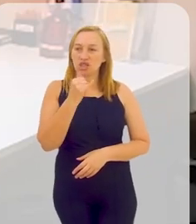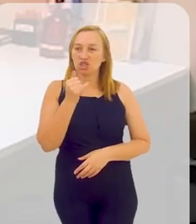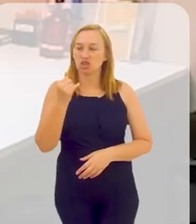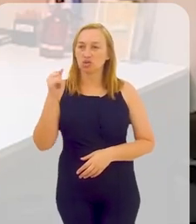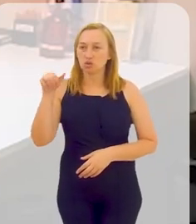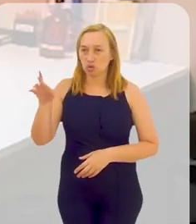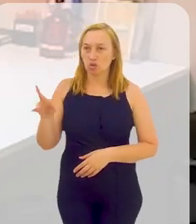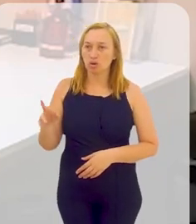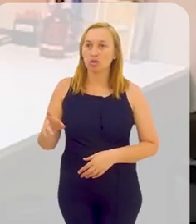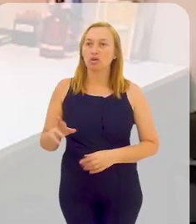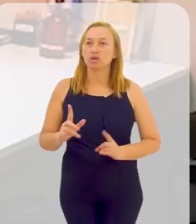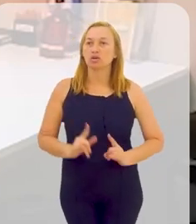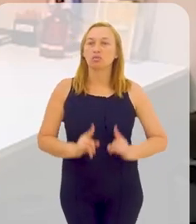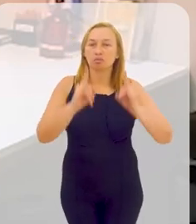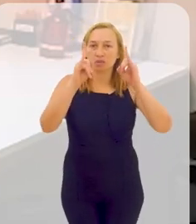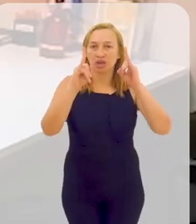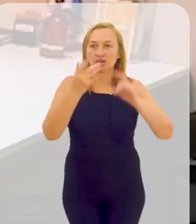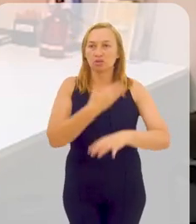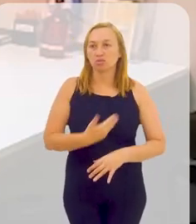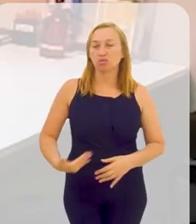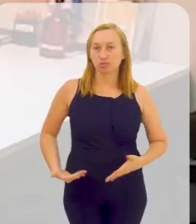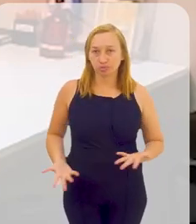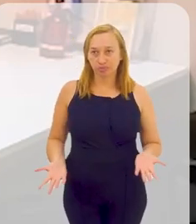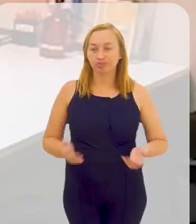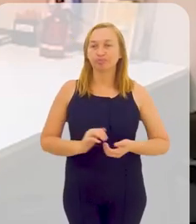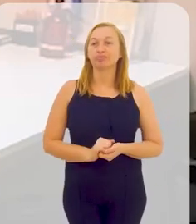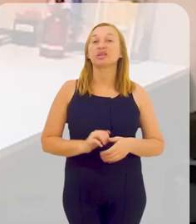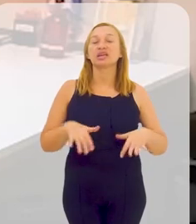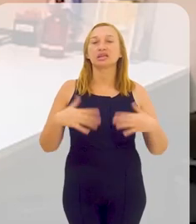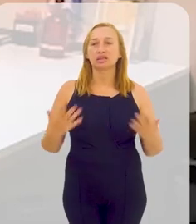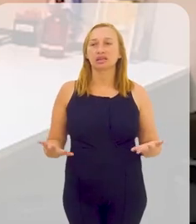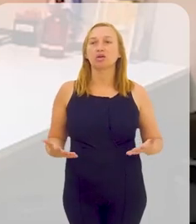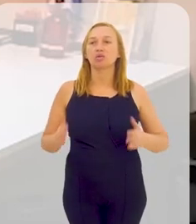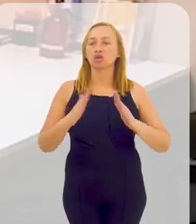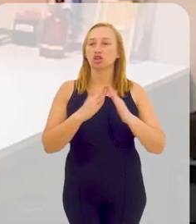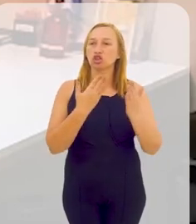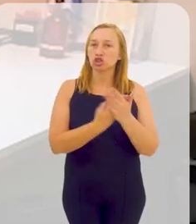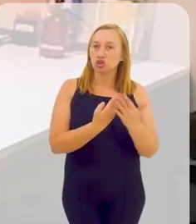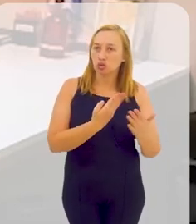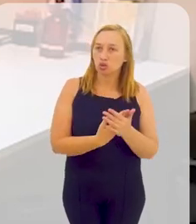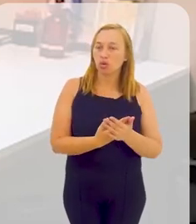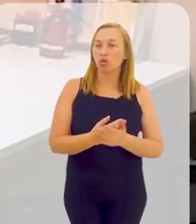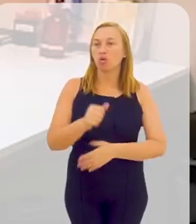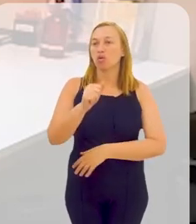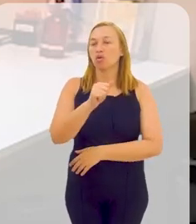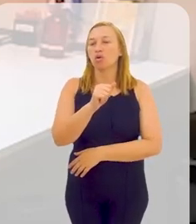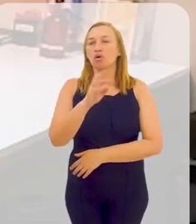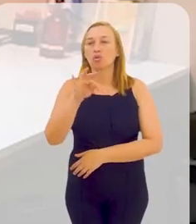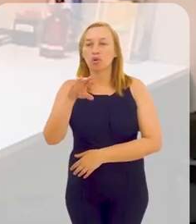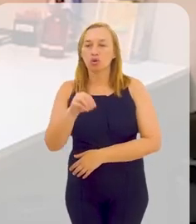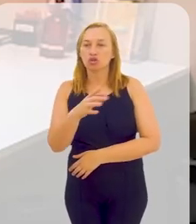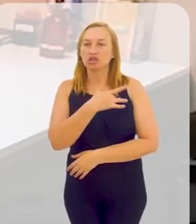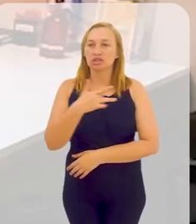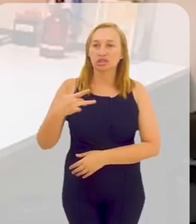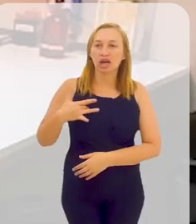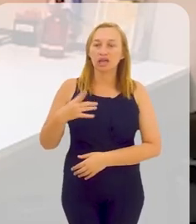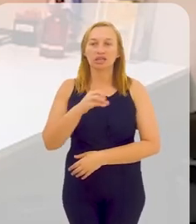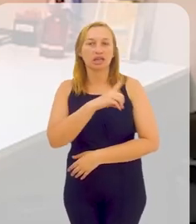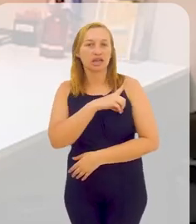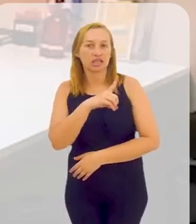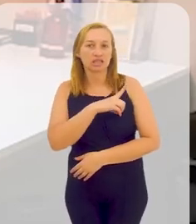energia solar são os prédios públicos é o poder público então escolas postos de saúde